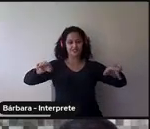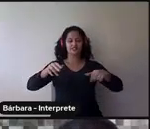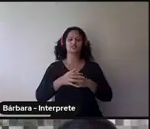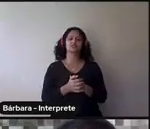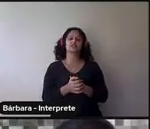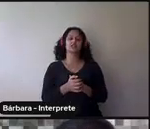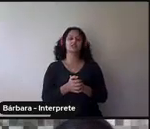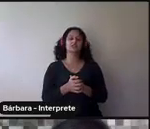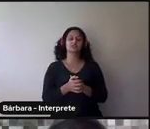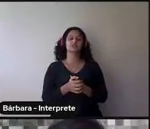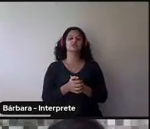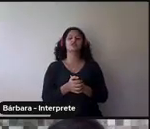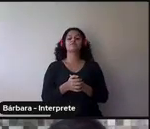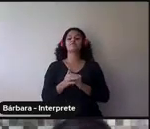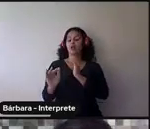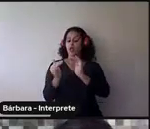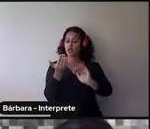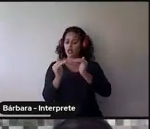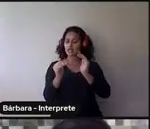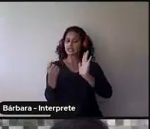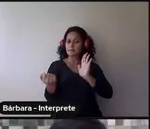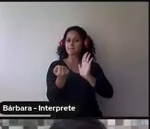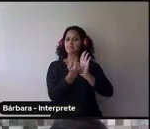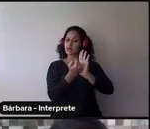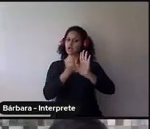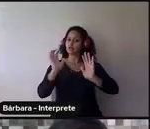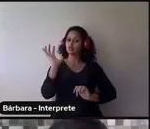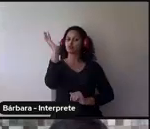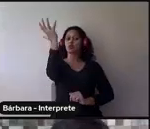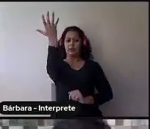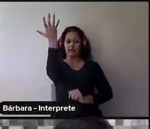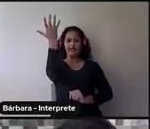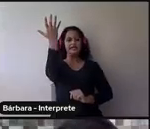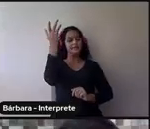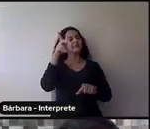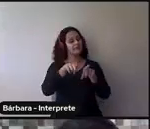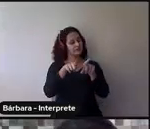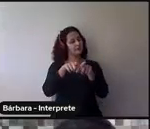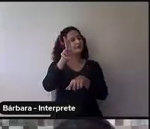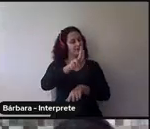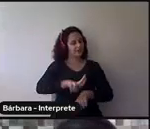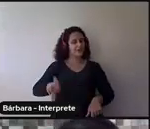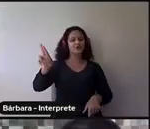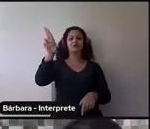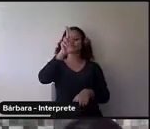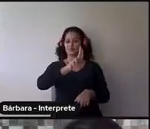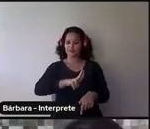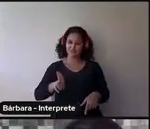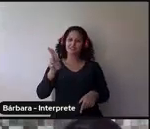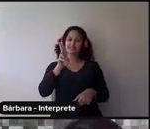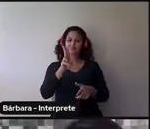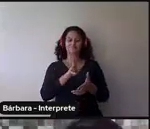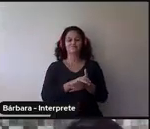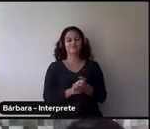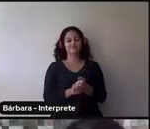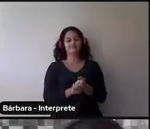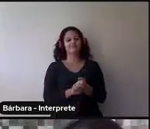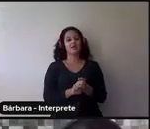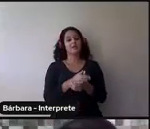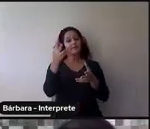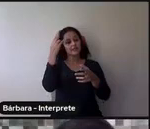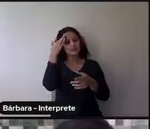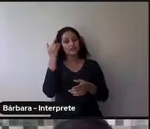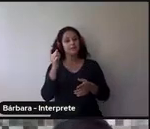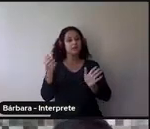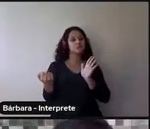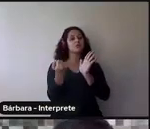sobre impactos climáticos é bastante utilizada atualmente, modelagem ecológica, para analisar os impactos que